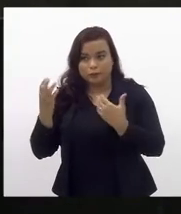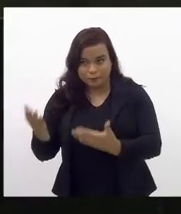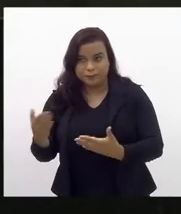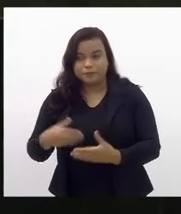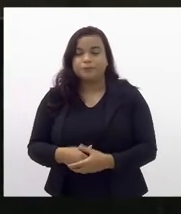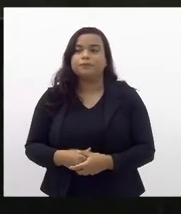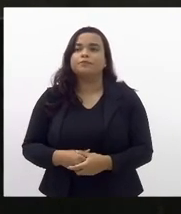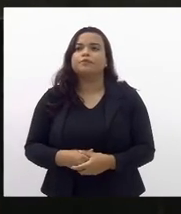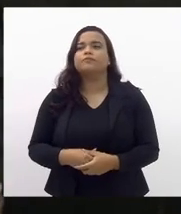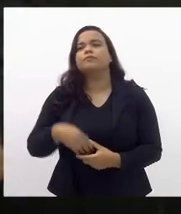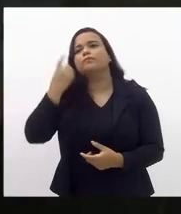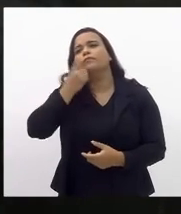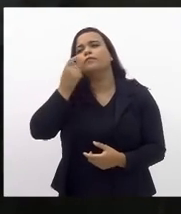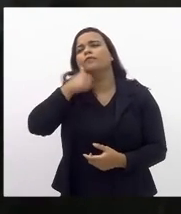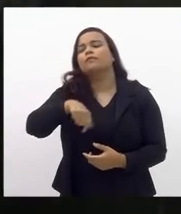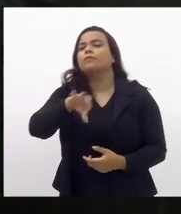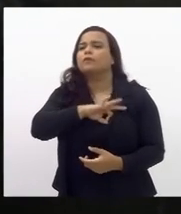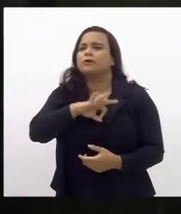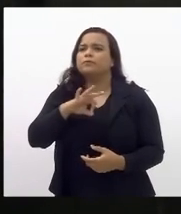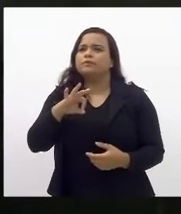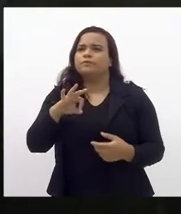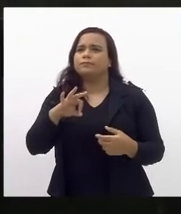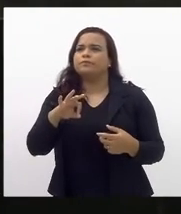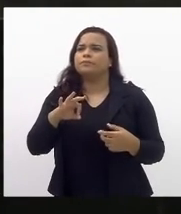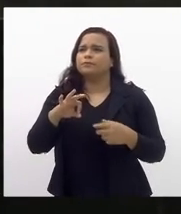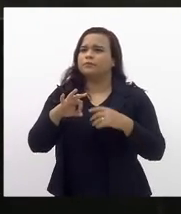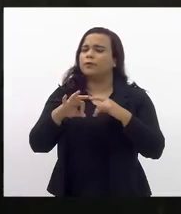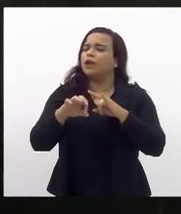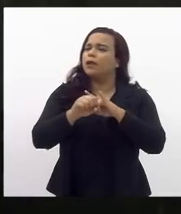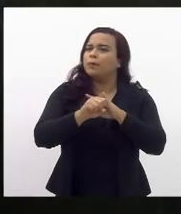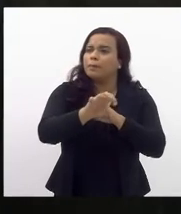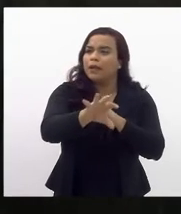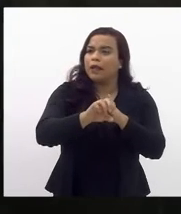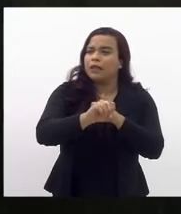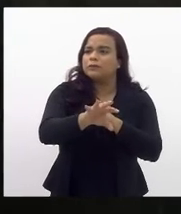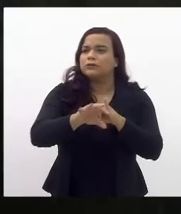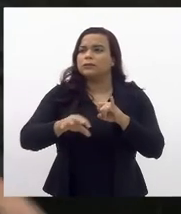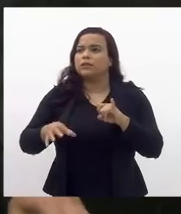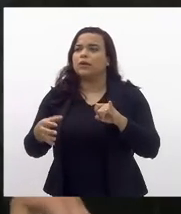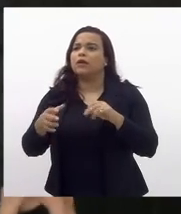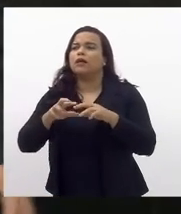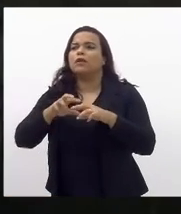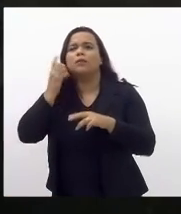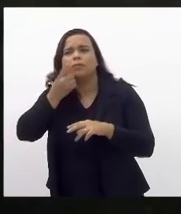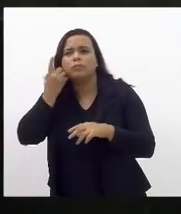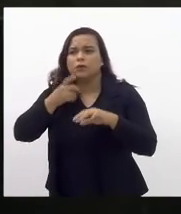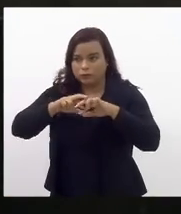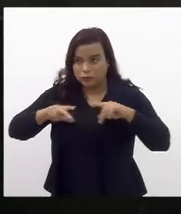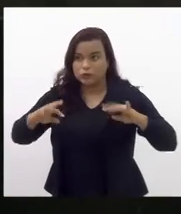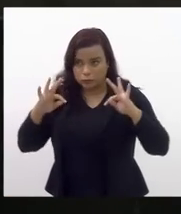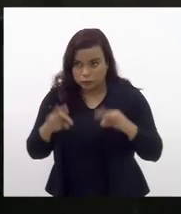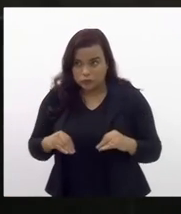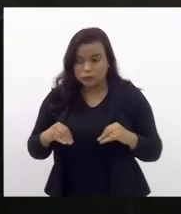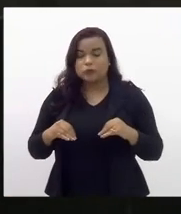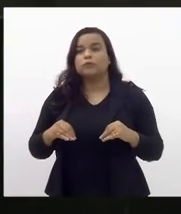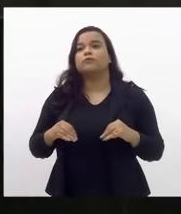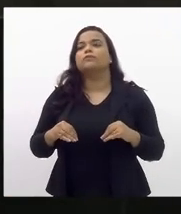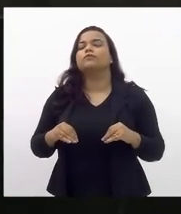essa pauta importante. Deputada Marta Rocha, imprensa, deputados e deputadas, enfim, todos e todas, eu